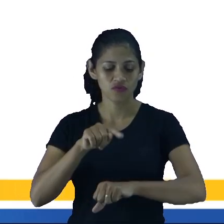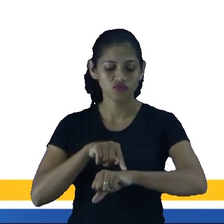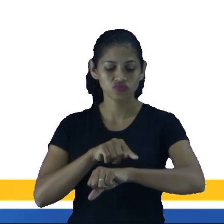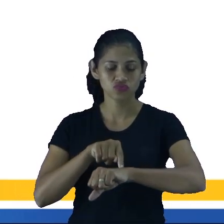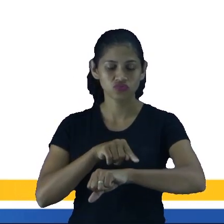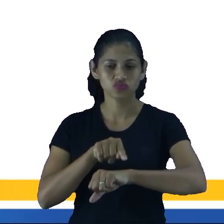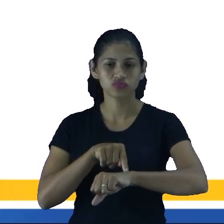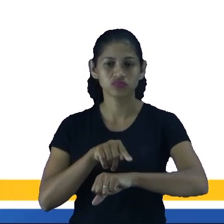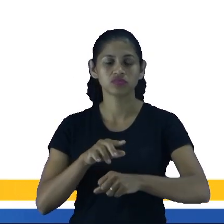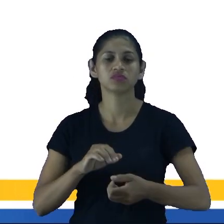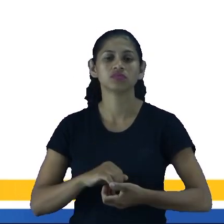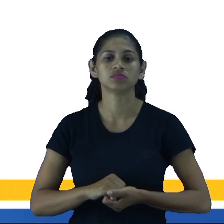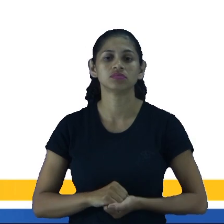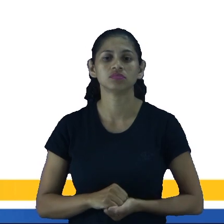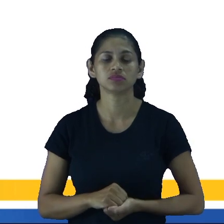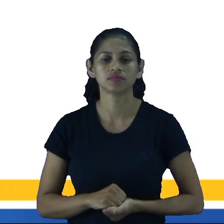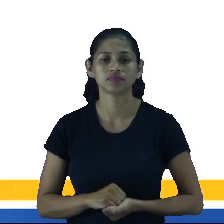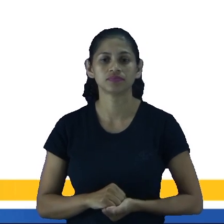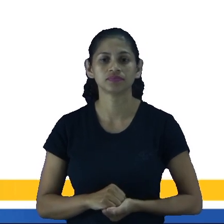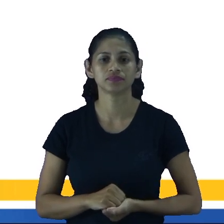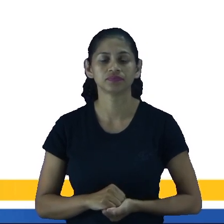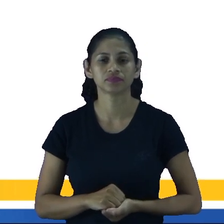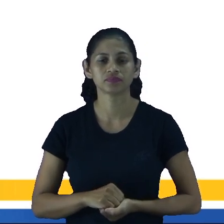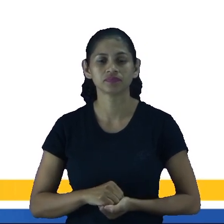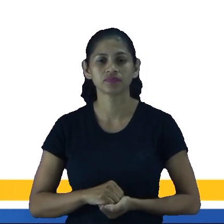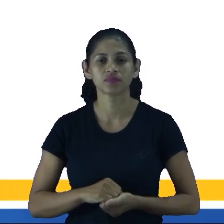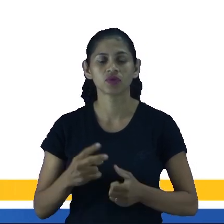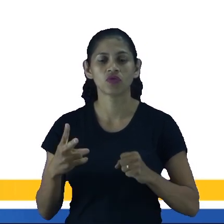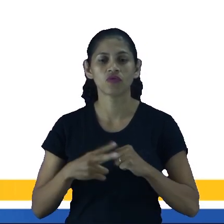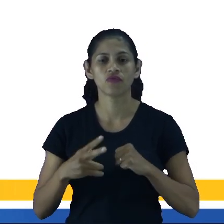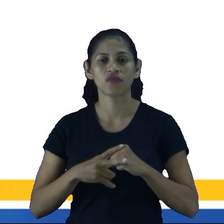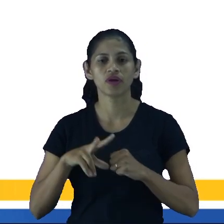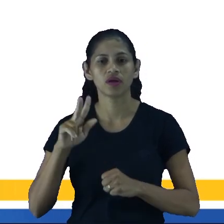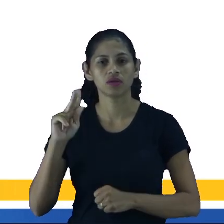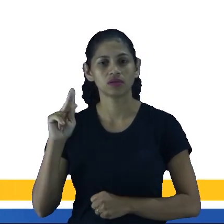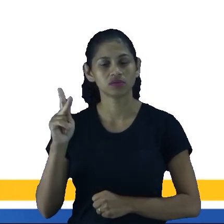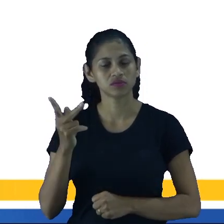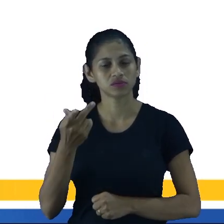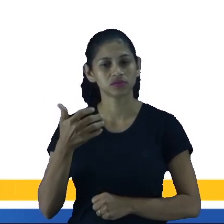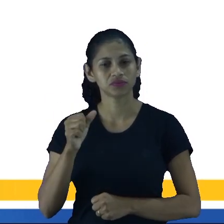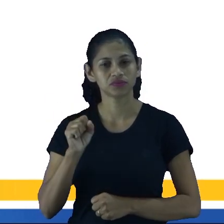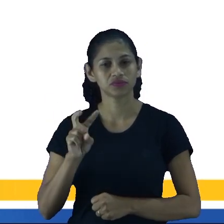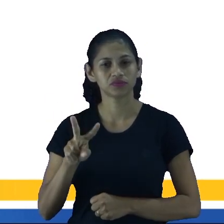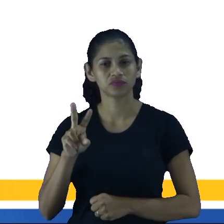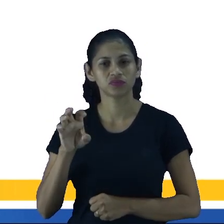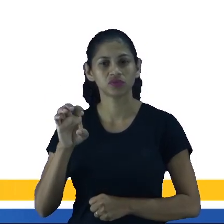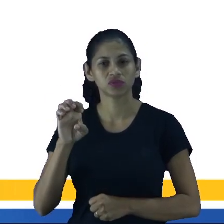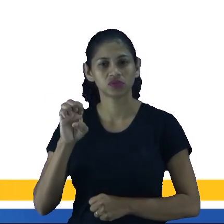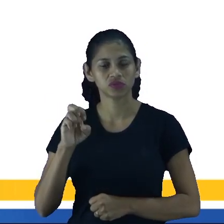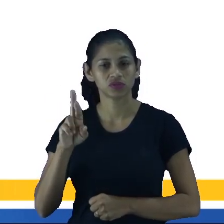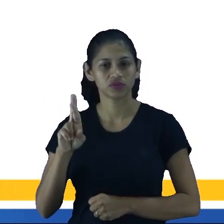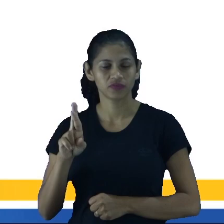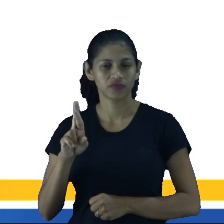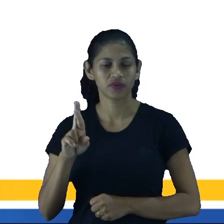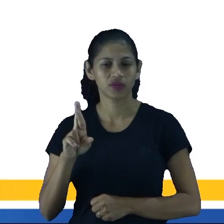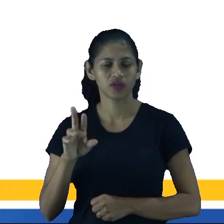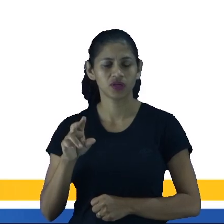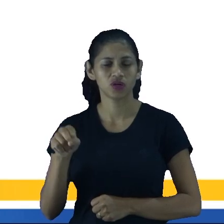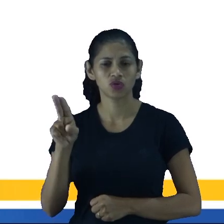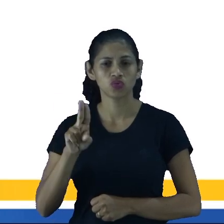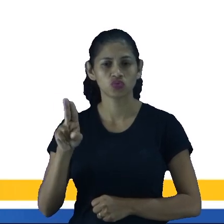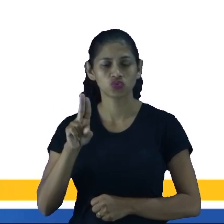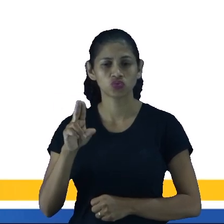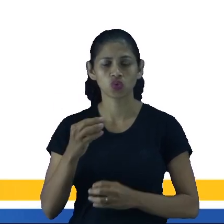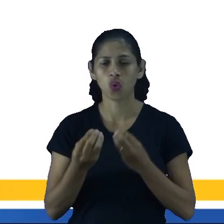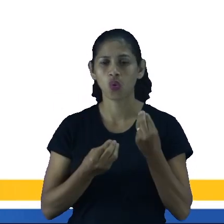Haver se nos vemos, né? Ou seja, do verbo haver ali, né? Haver se nos vemos. A pessoa utilizou como